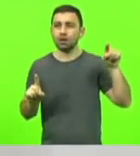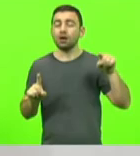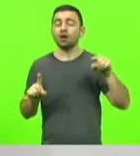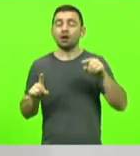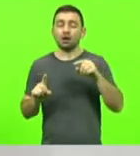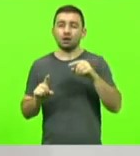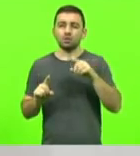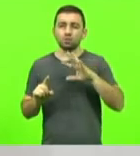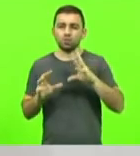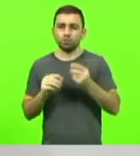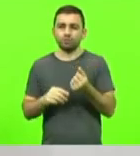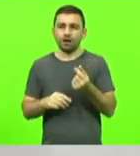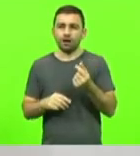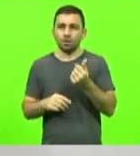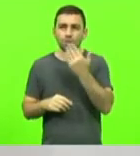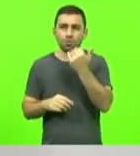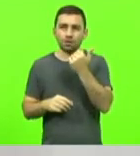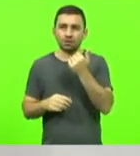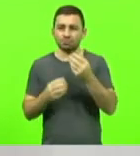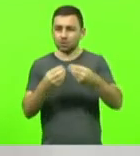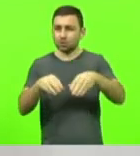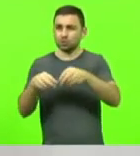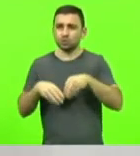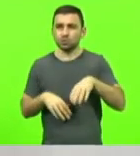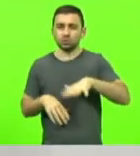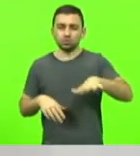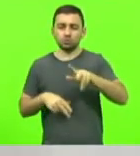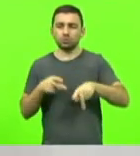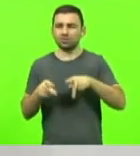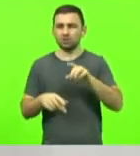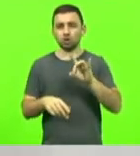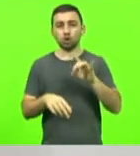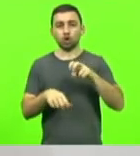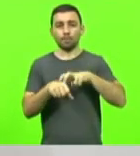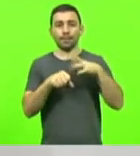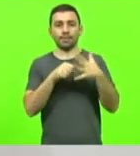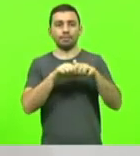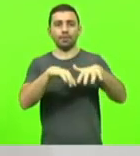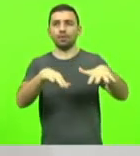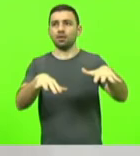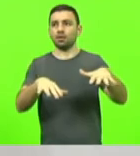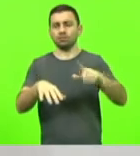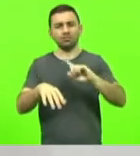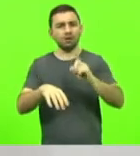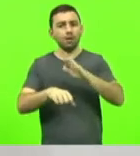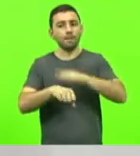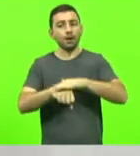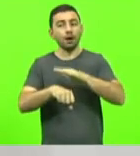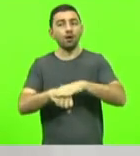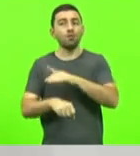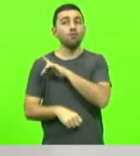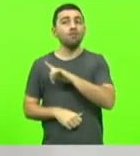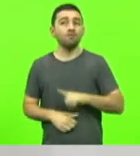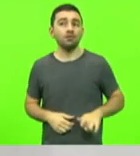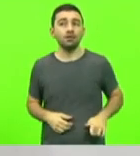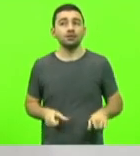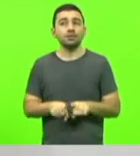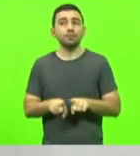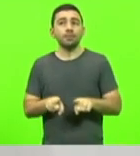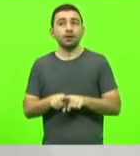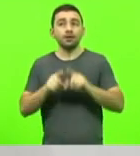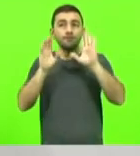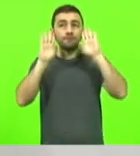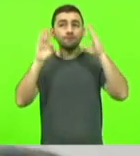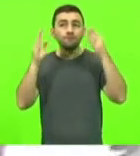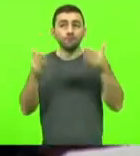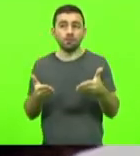gravemente a população. Ou seja, não é só a pandemia. São as ações do governo, quando elas são voltadas